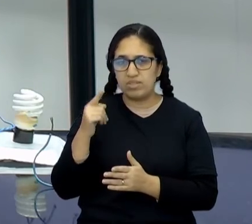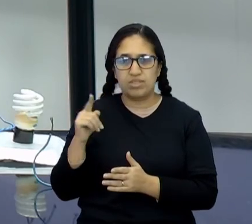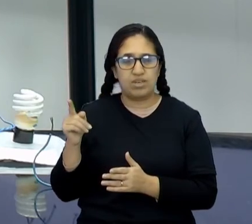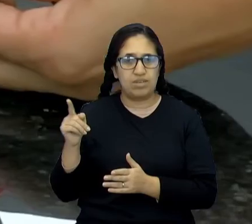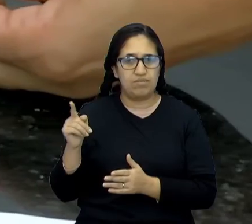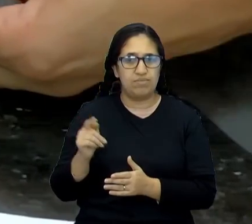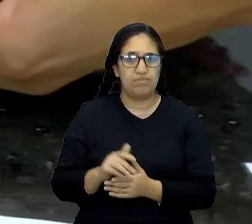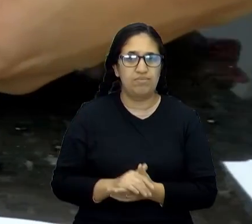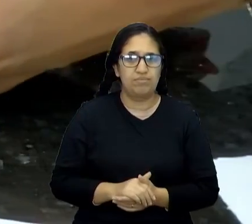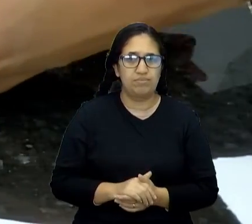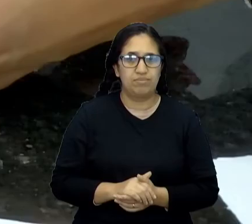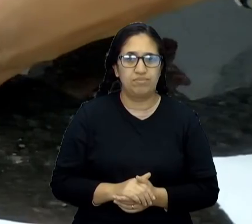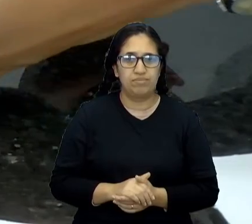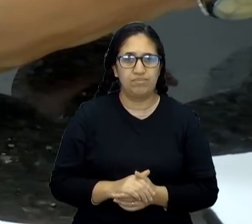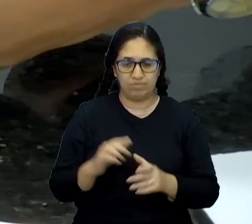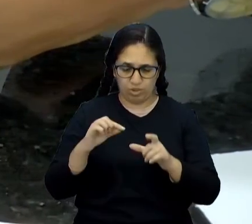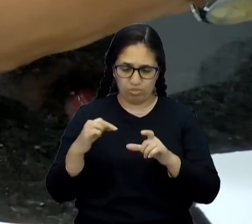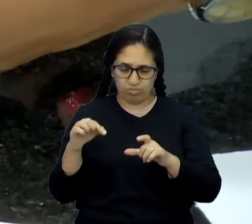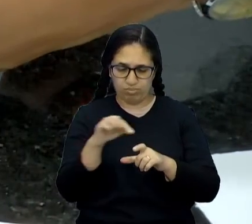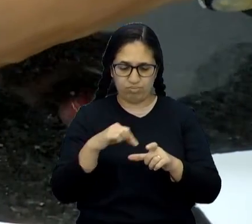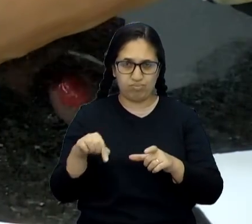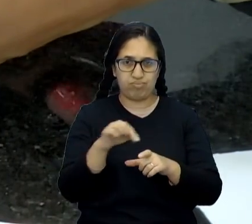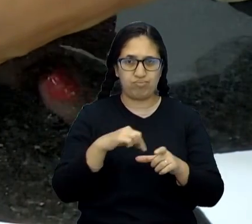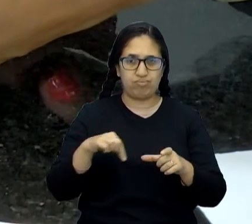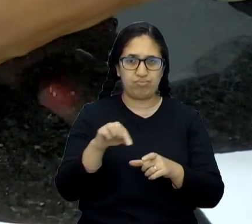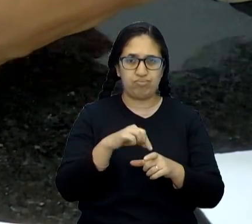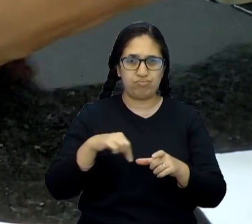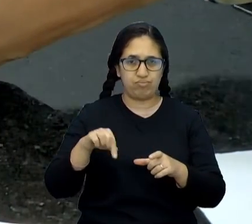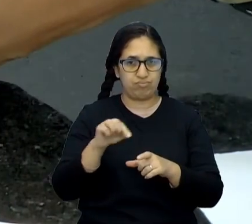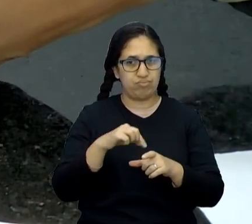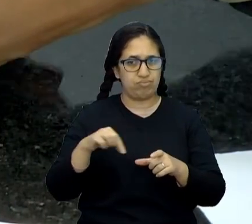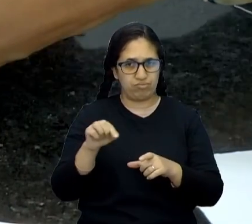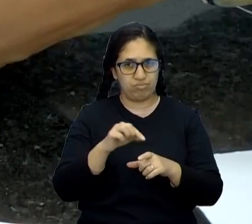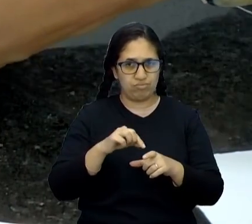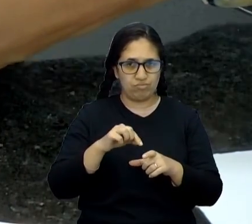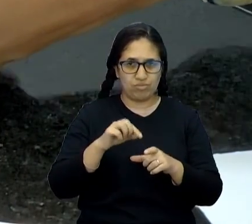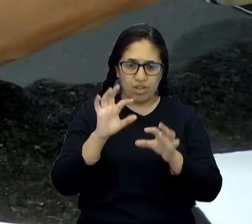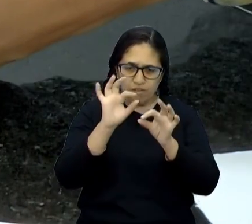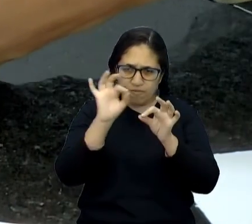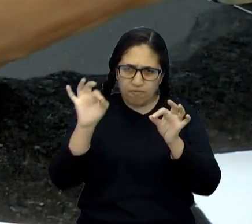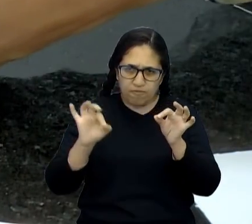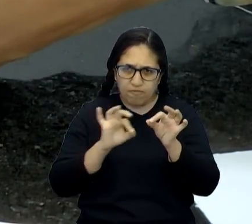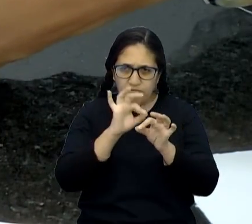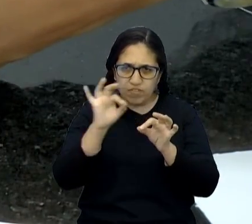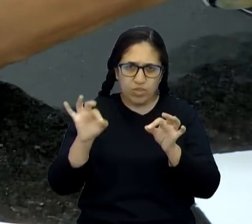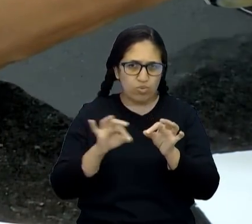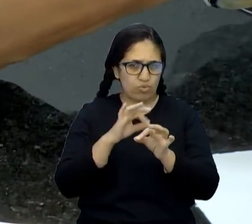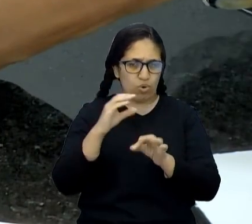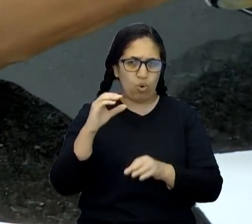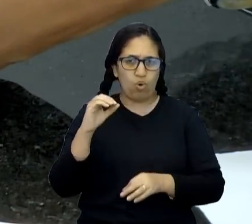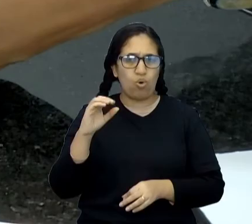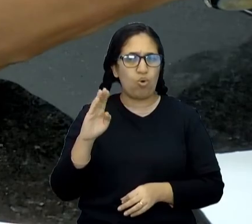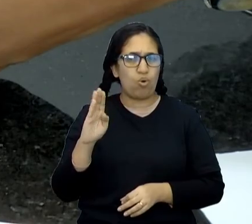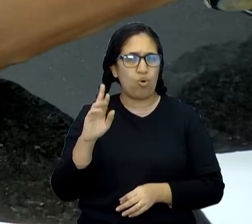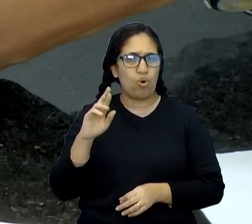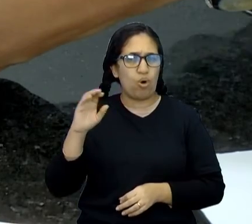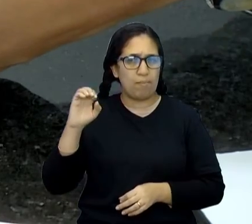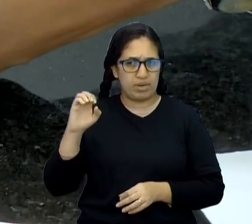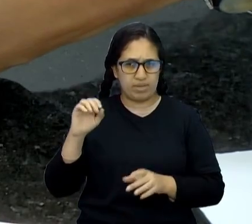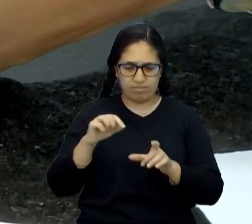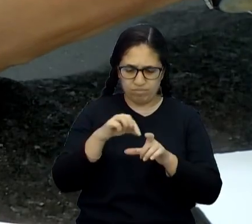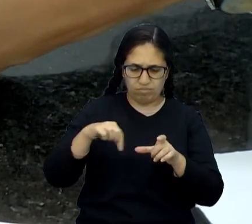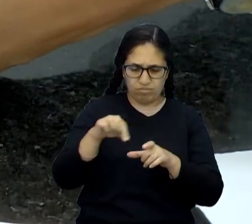câmera. É uma bobina, né, cheia de... Essa aqui é cobre, né? O cobre tem